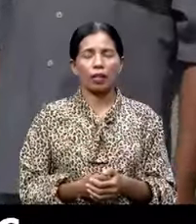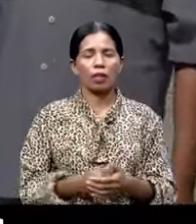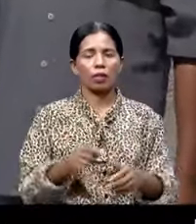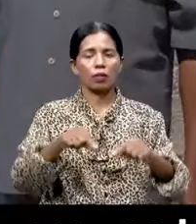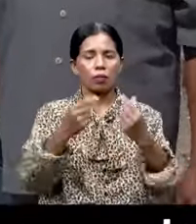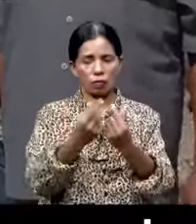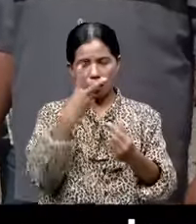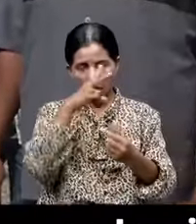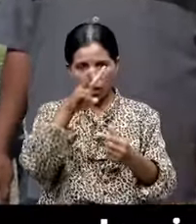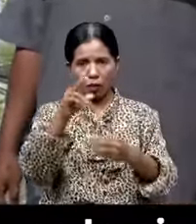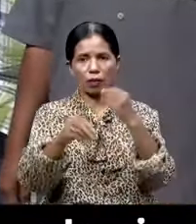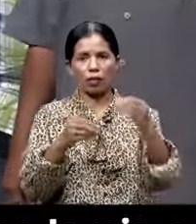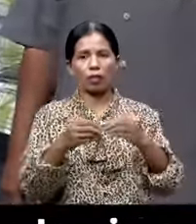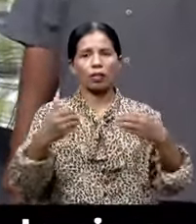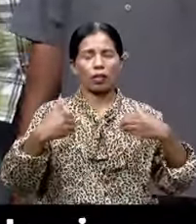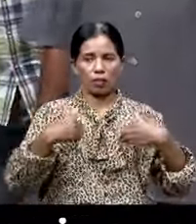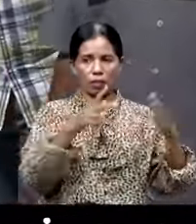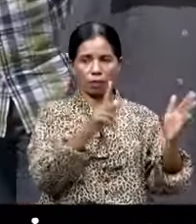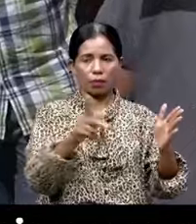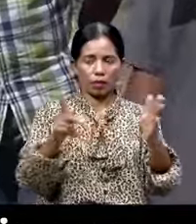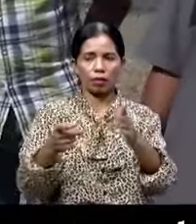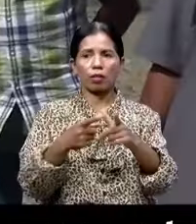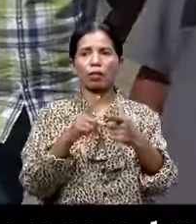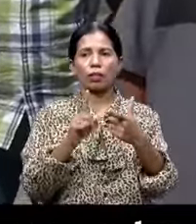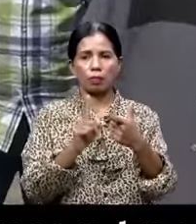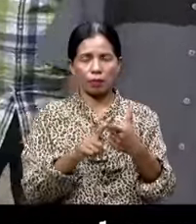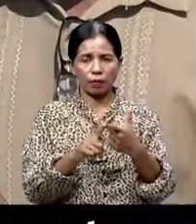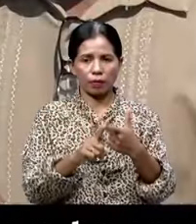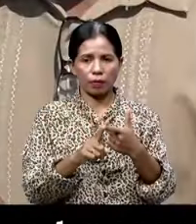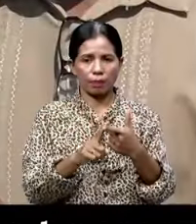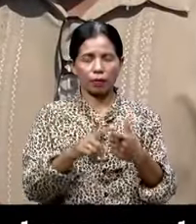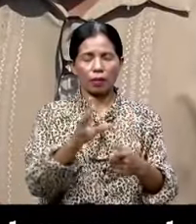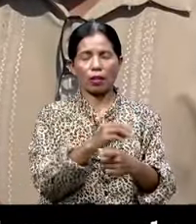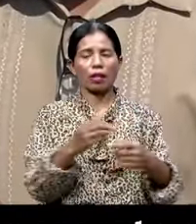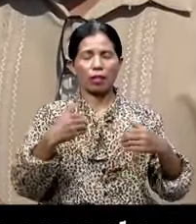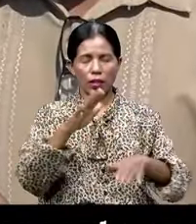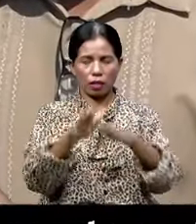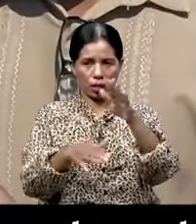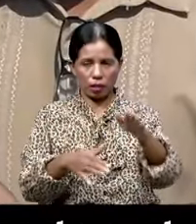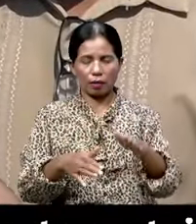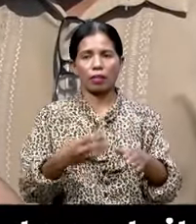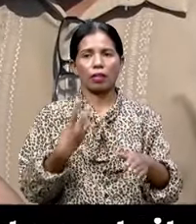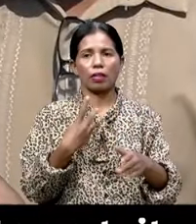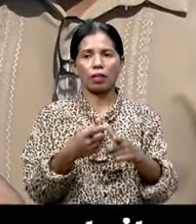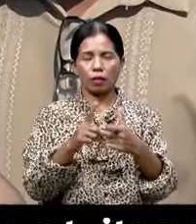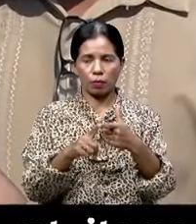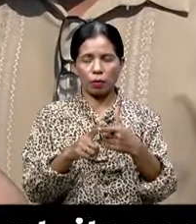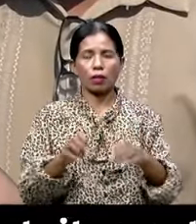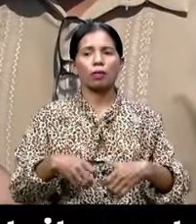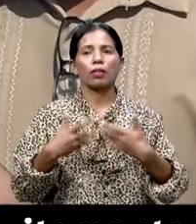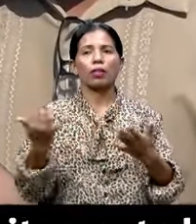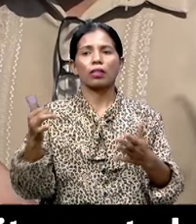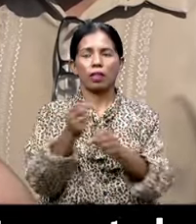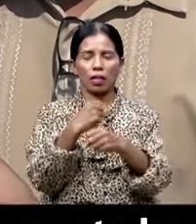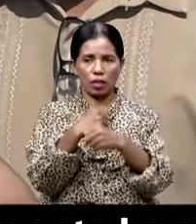se hare, e hona plano, mas depois em andamento, quando ia lá ba, depois ma unsa sira halo